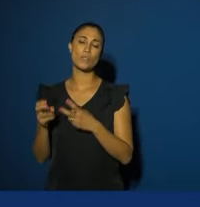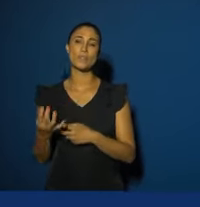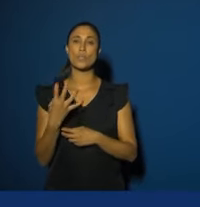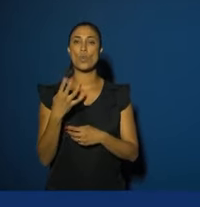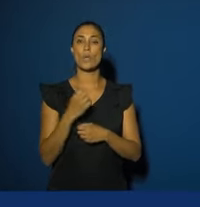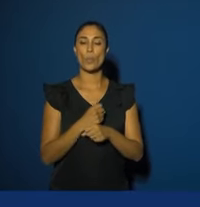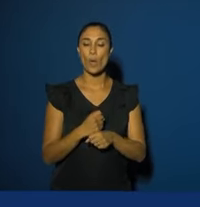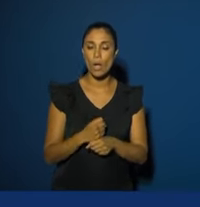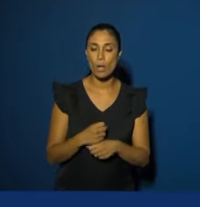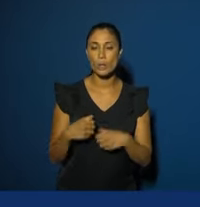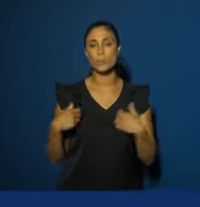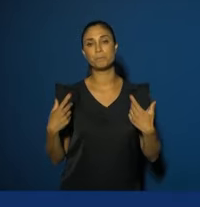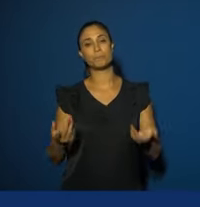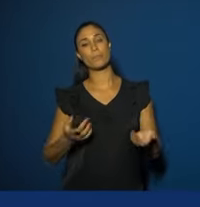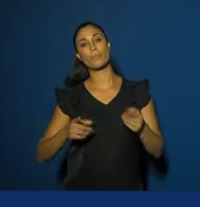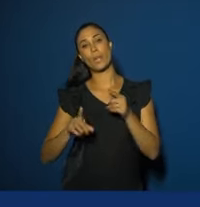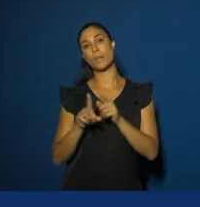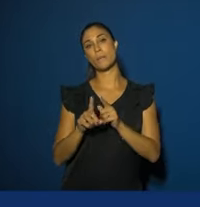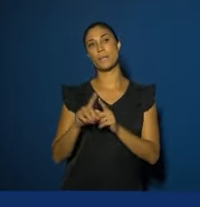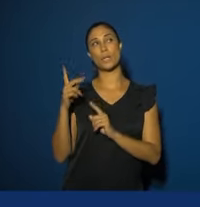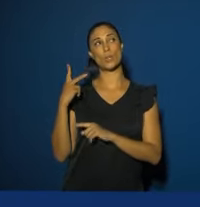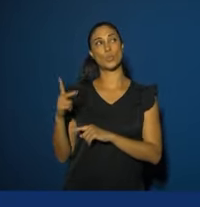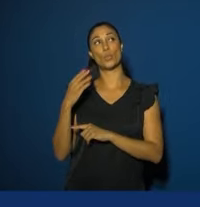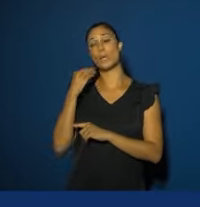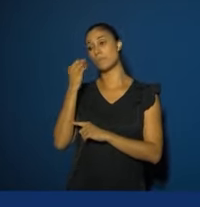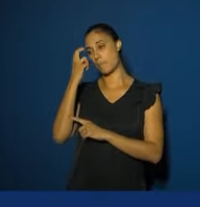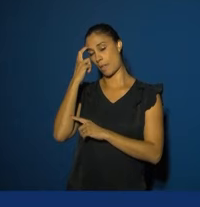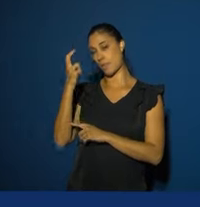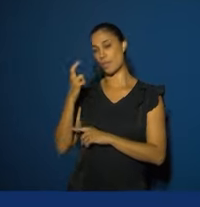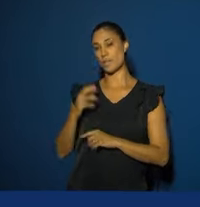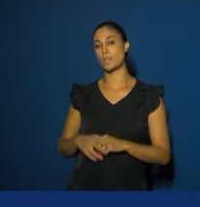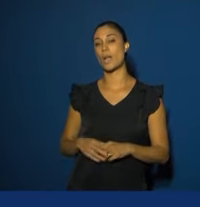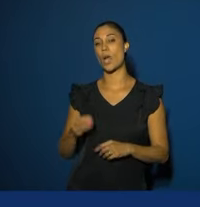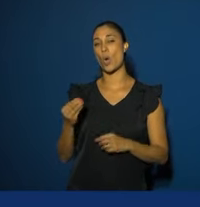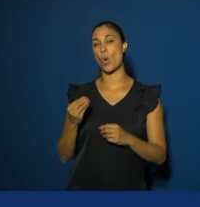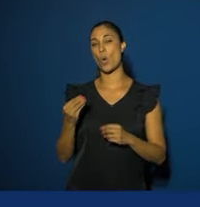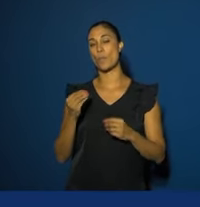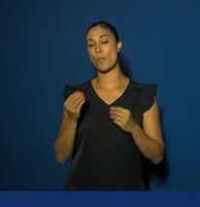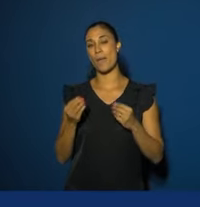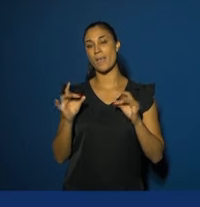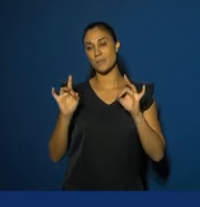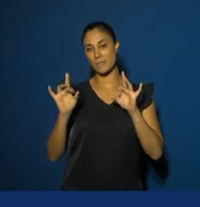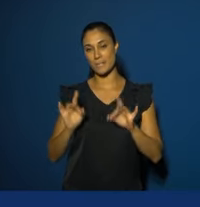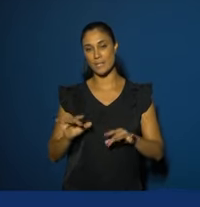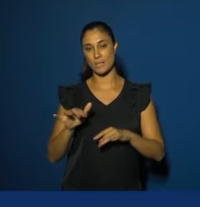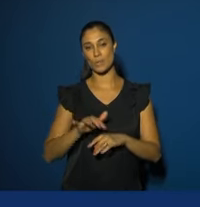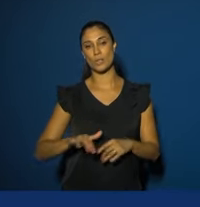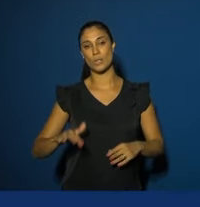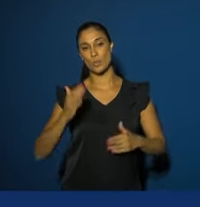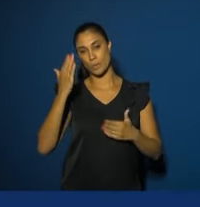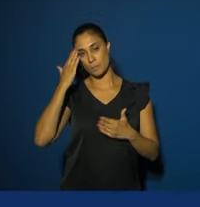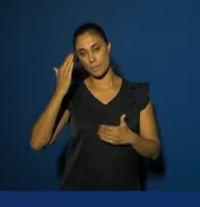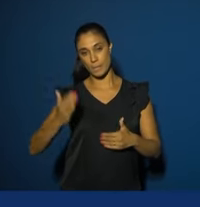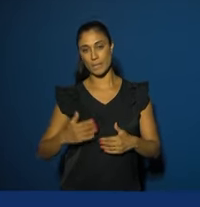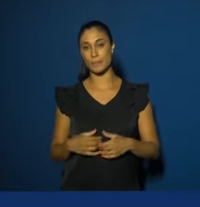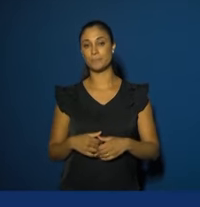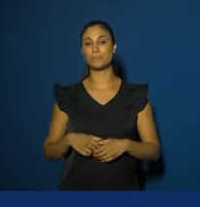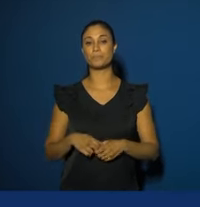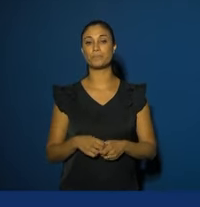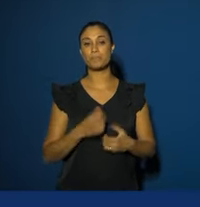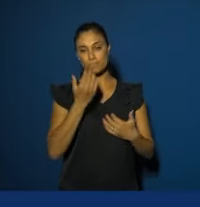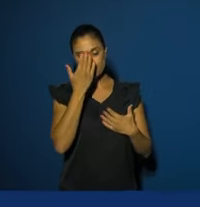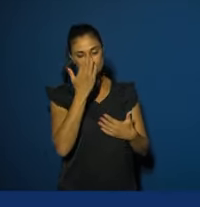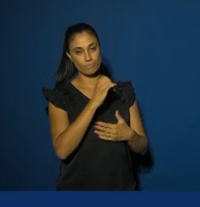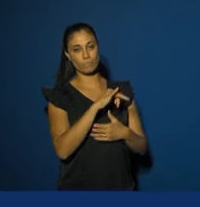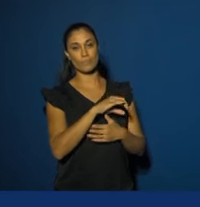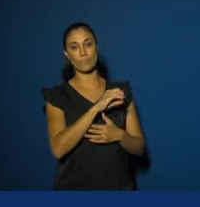4 anos e e também um pouco da sua inteligência aí Como ma craque do setor obrigado obrigada João Boa tarde